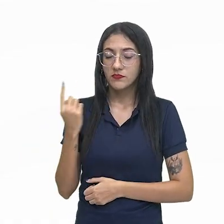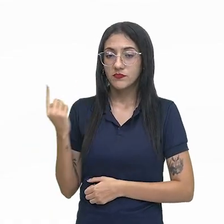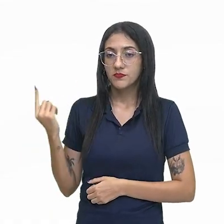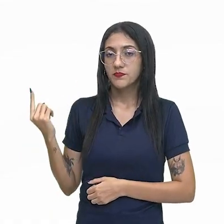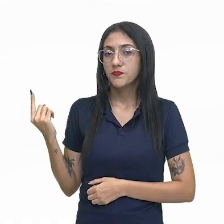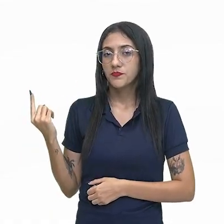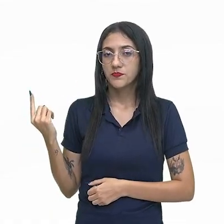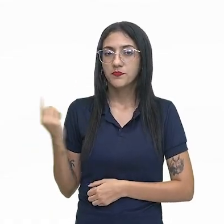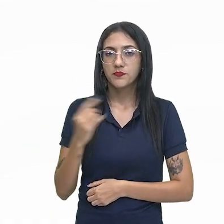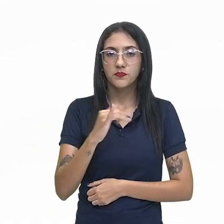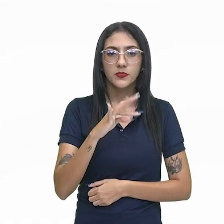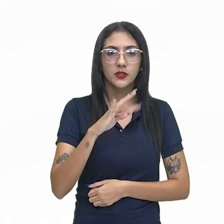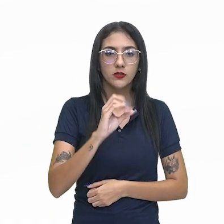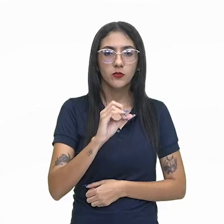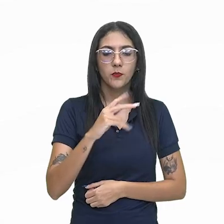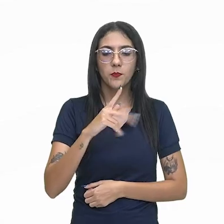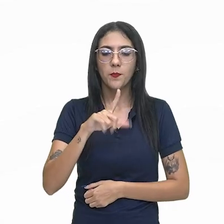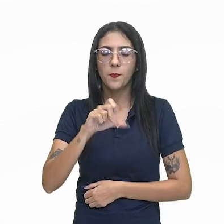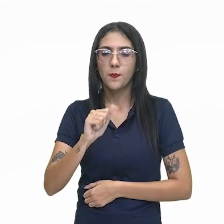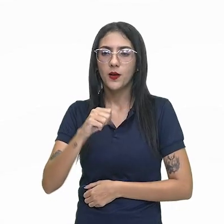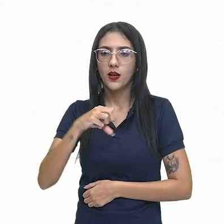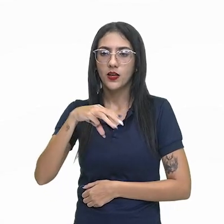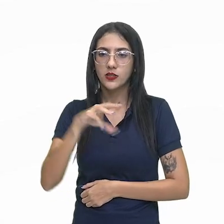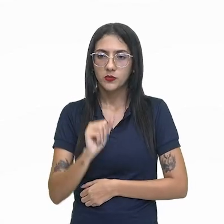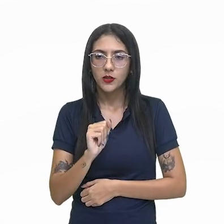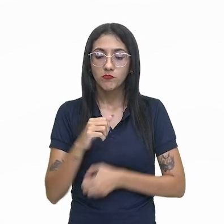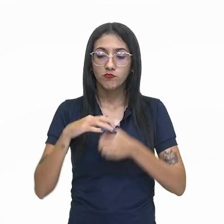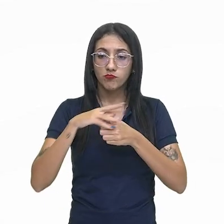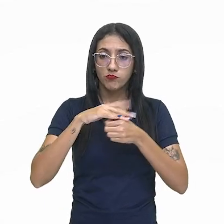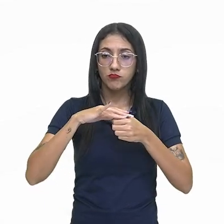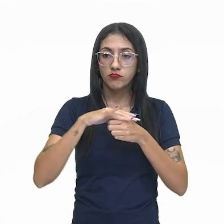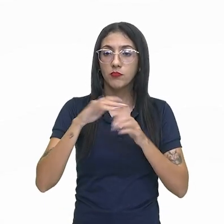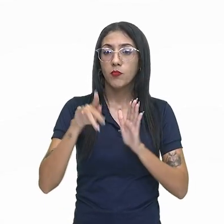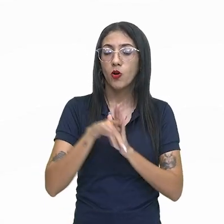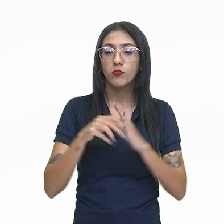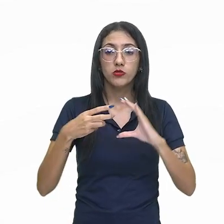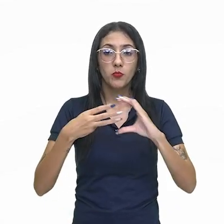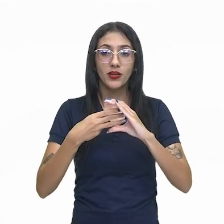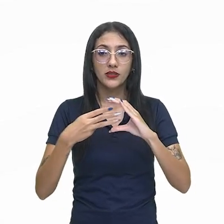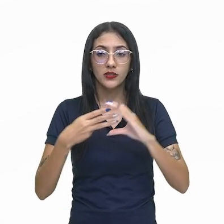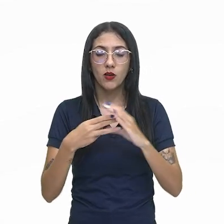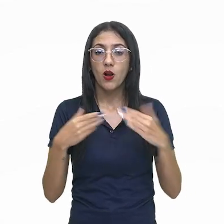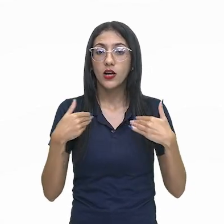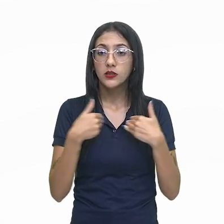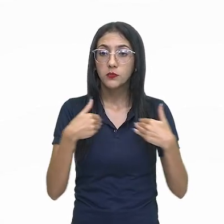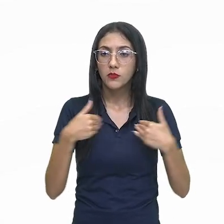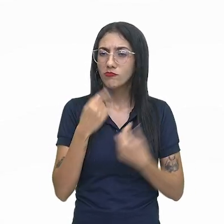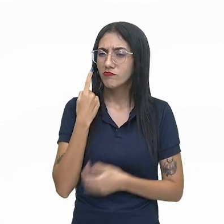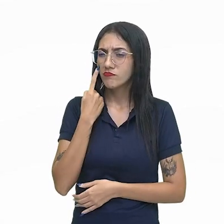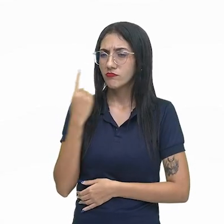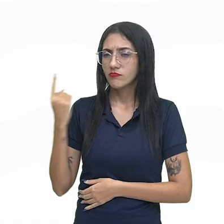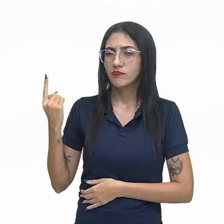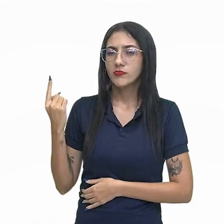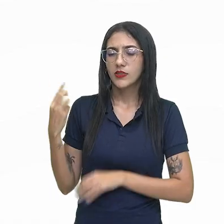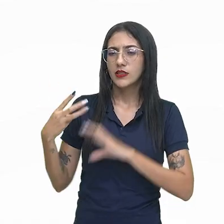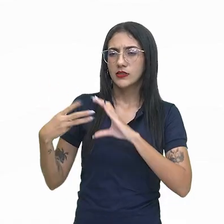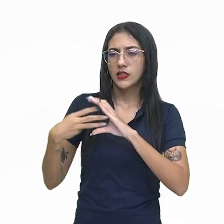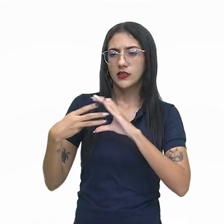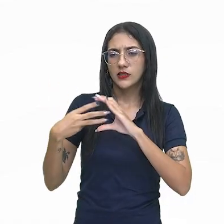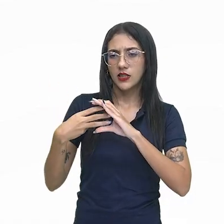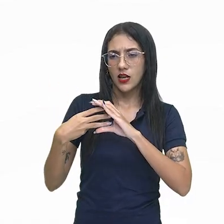é o citoplasma de uma célula animal. Observem o aspecto dessa célula, ela